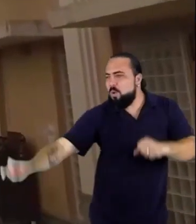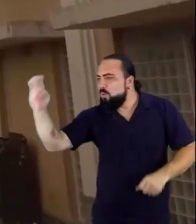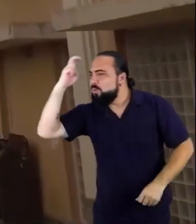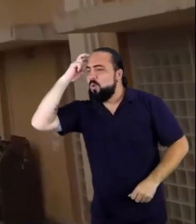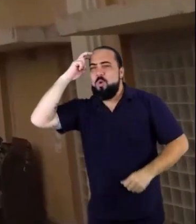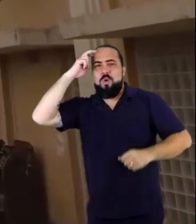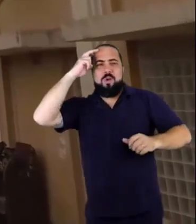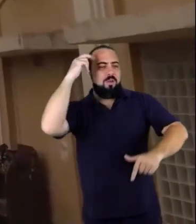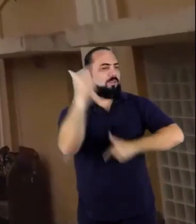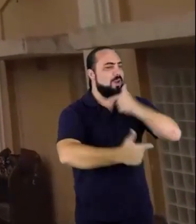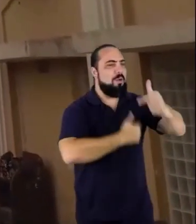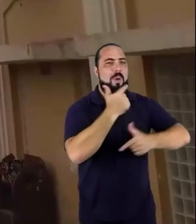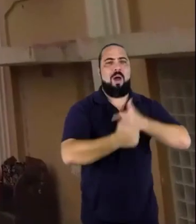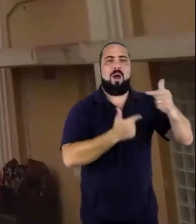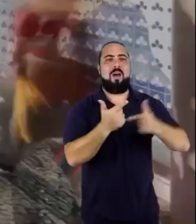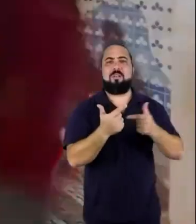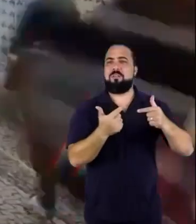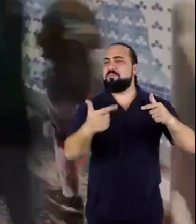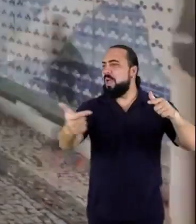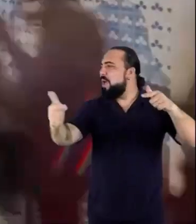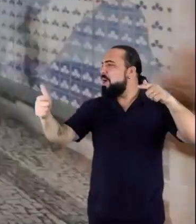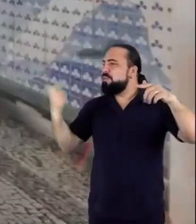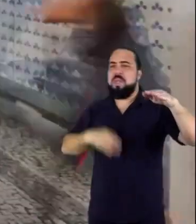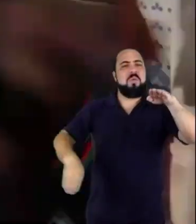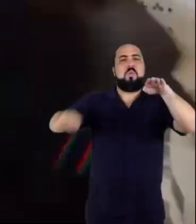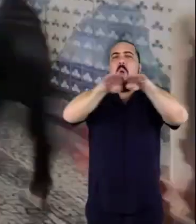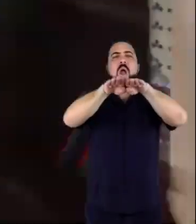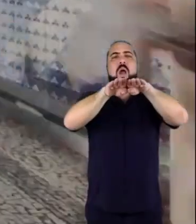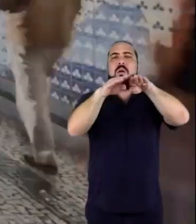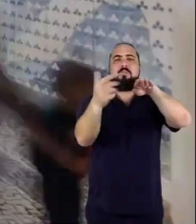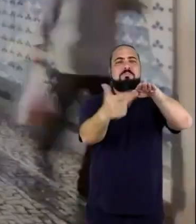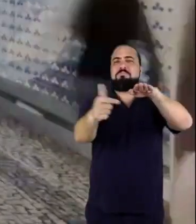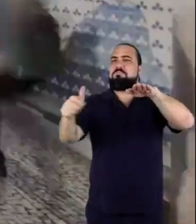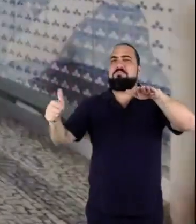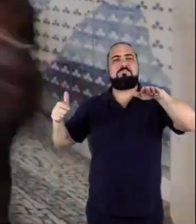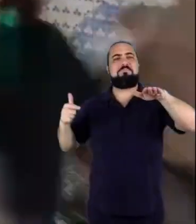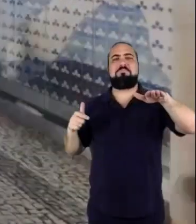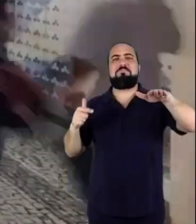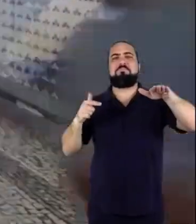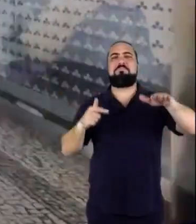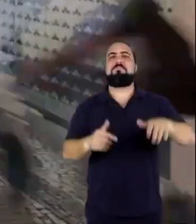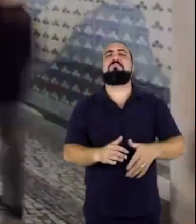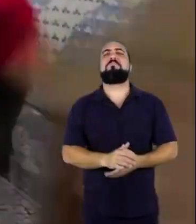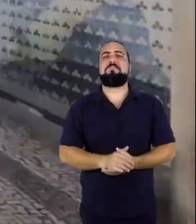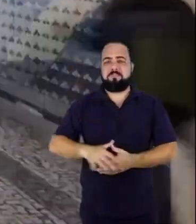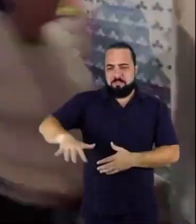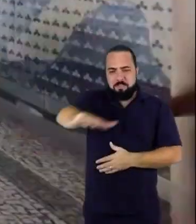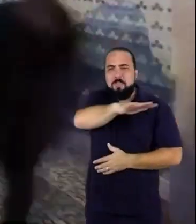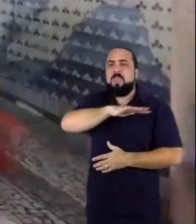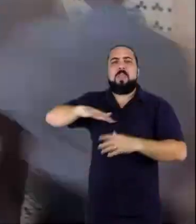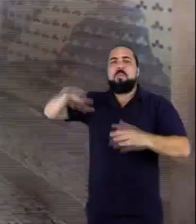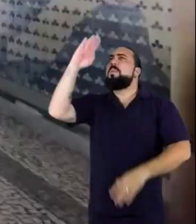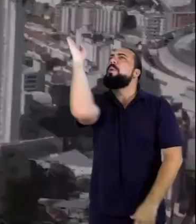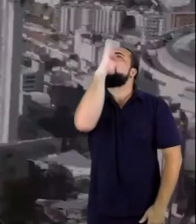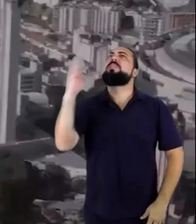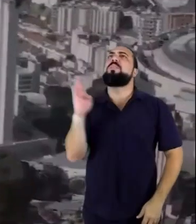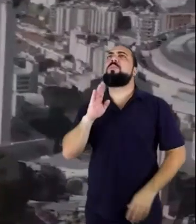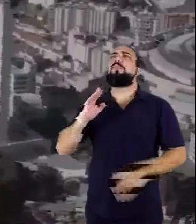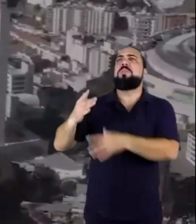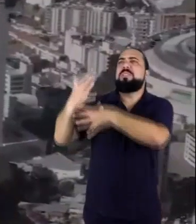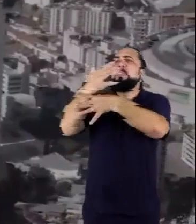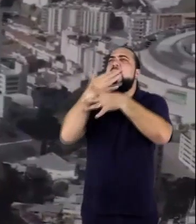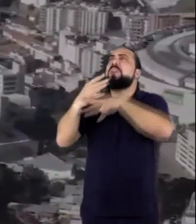cultura e do trabalho não rece outra Riva